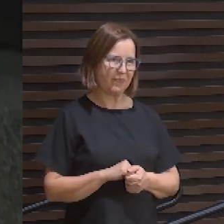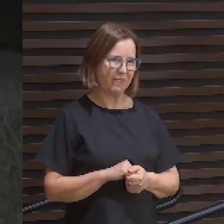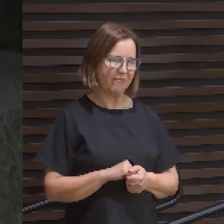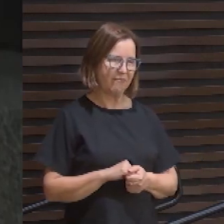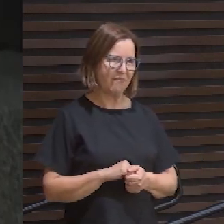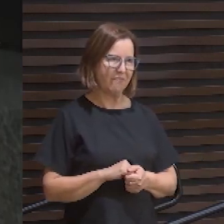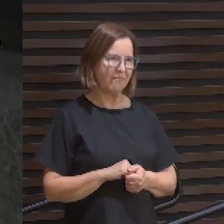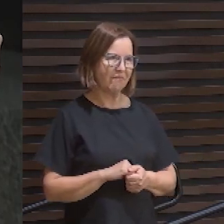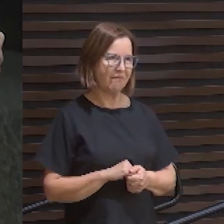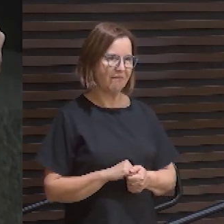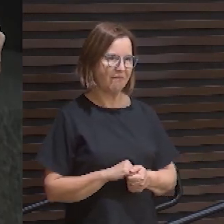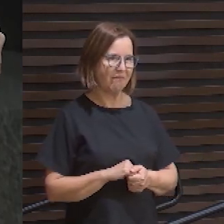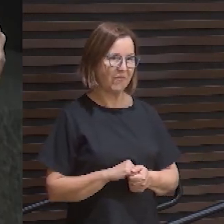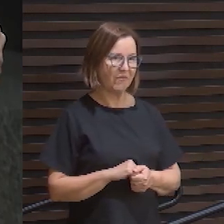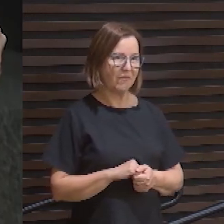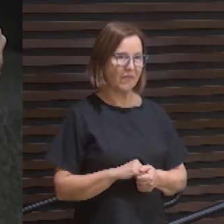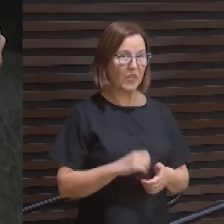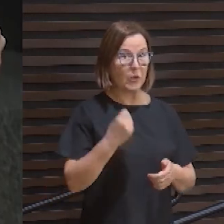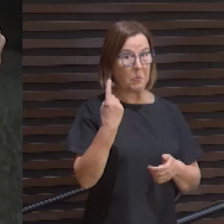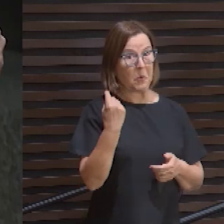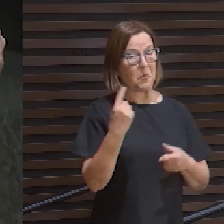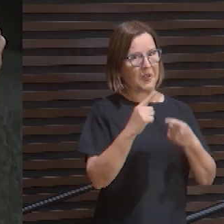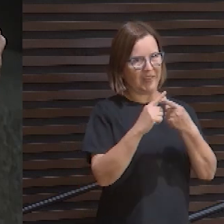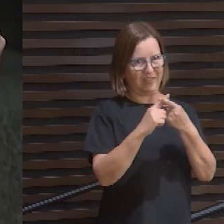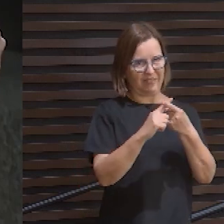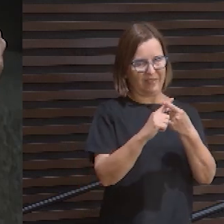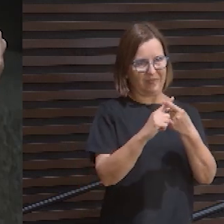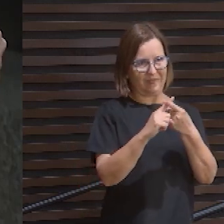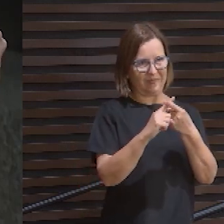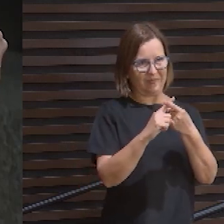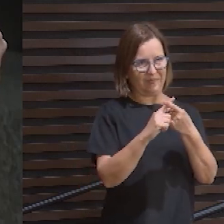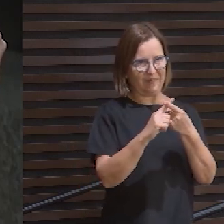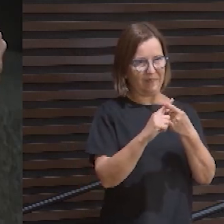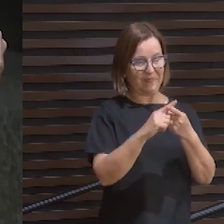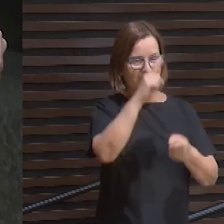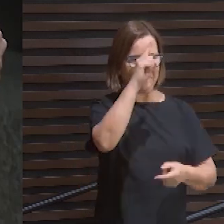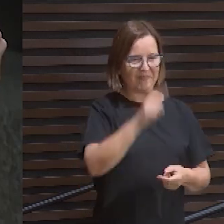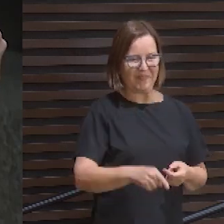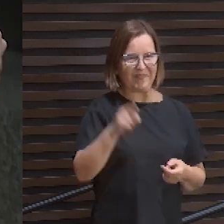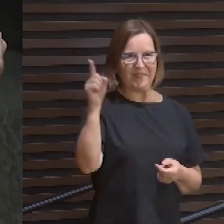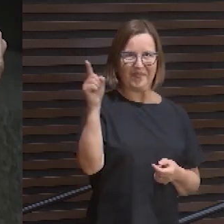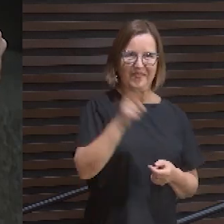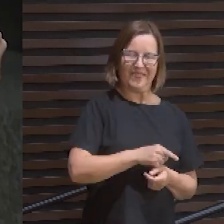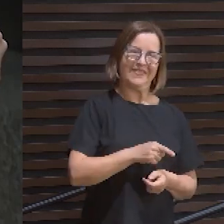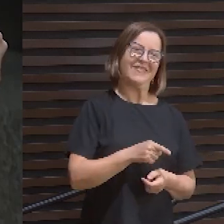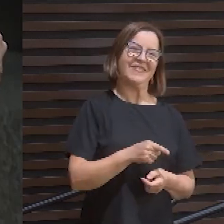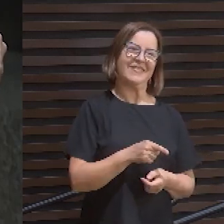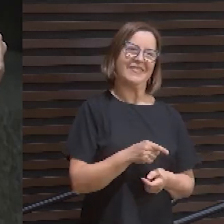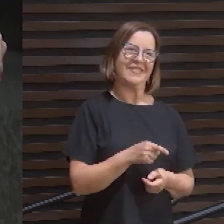Que de uma vez por todas anulou